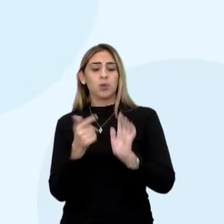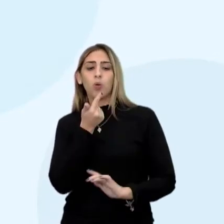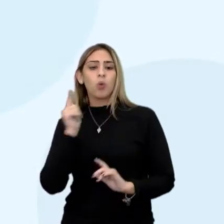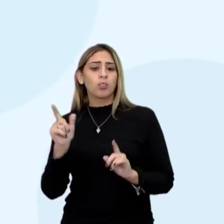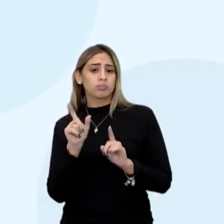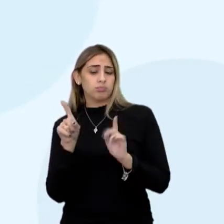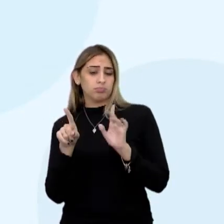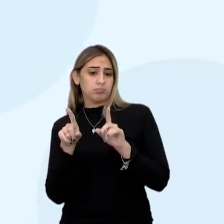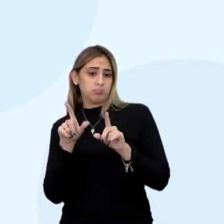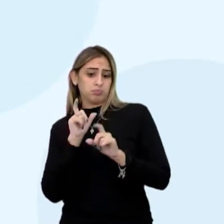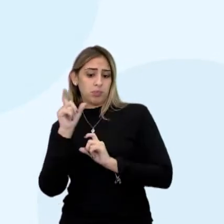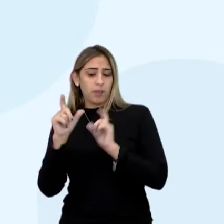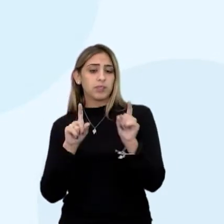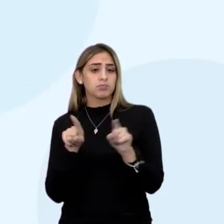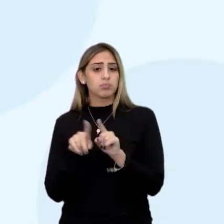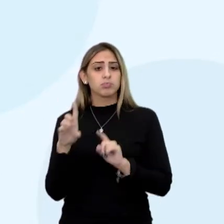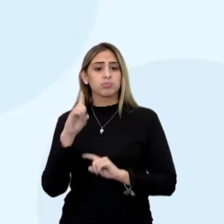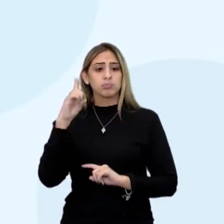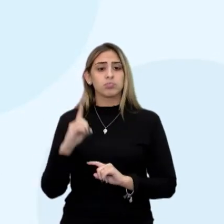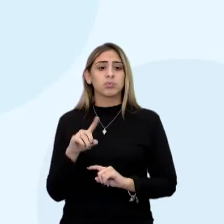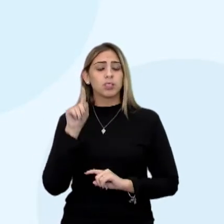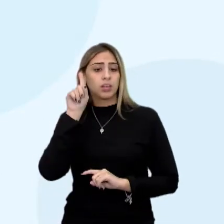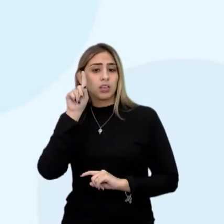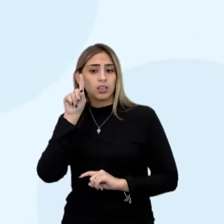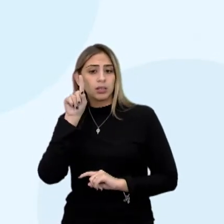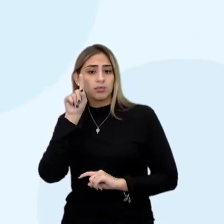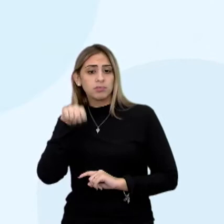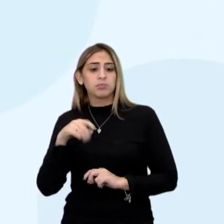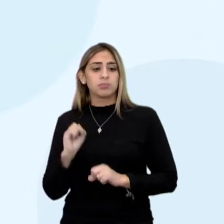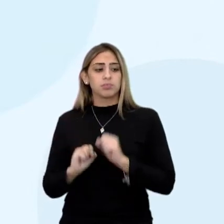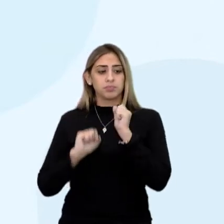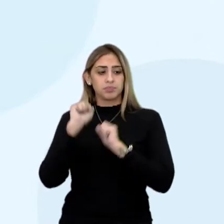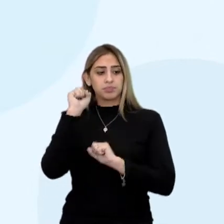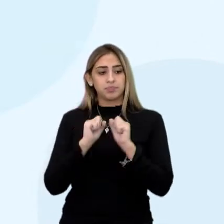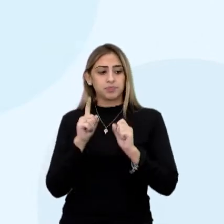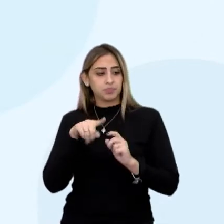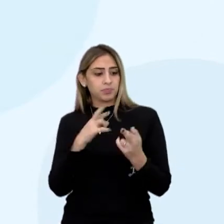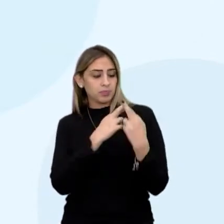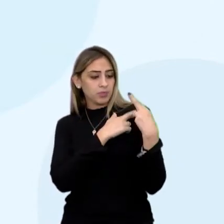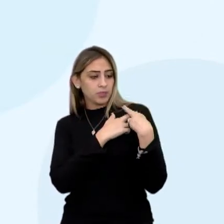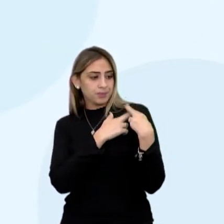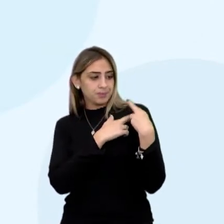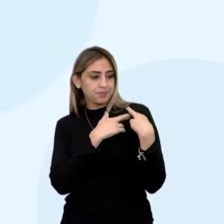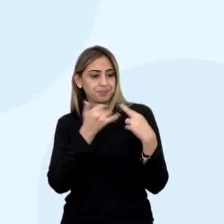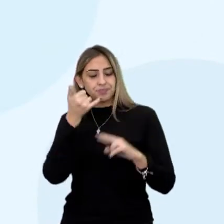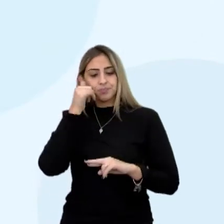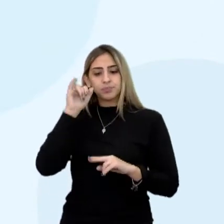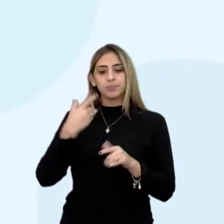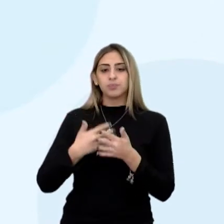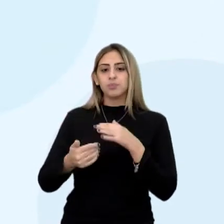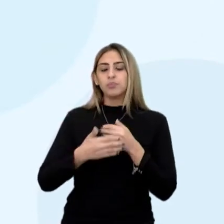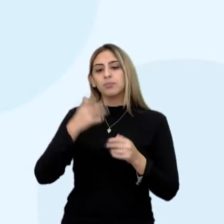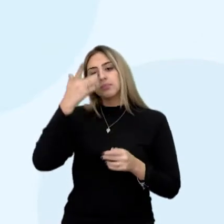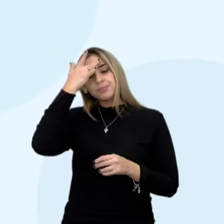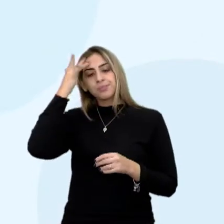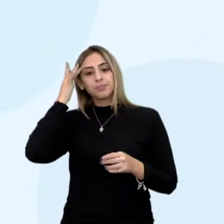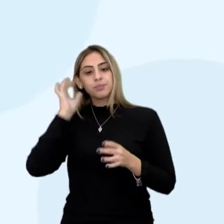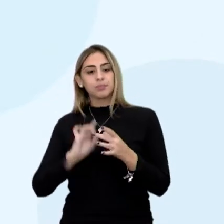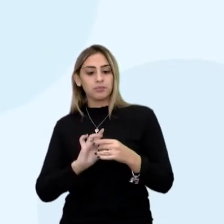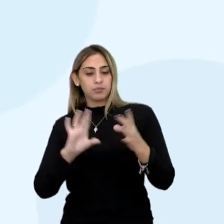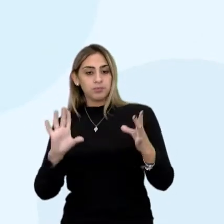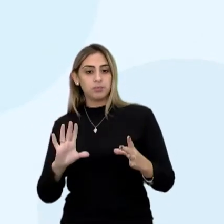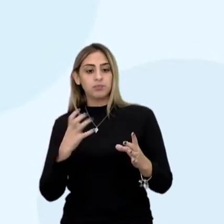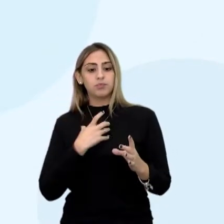seus responsáveis de direito. É uma grande aliada das empresas, pois é responsável por evitar que qualquer pessoa distribua de